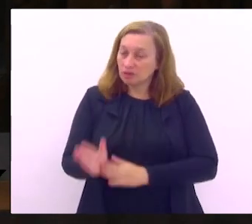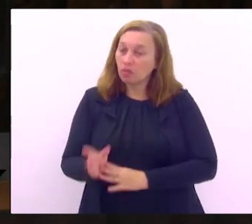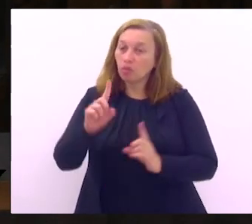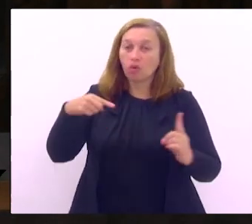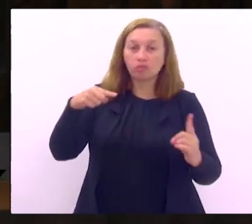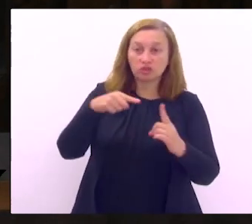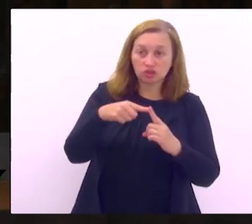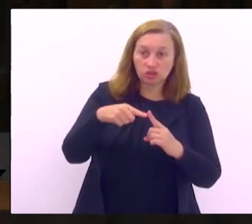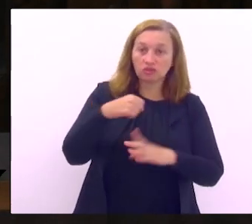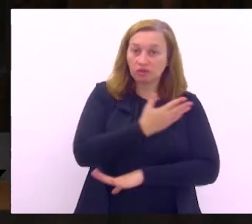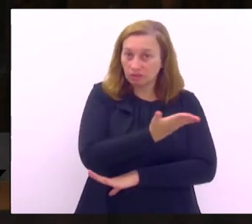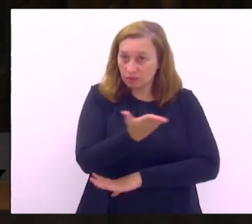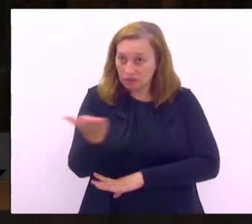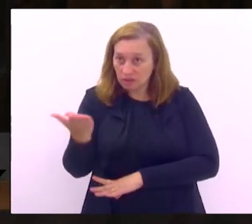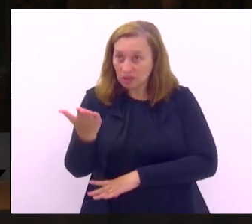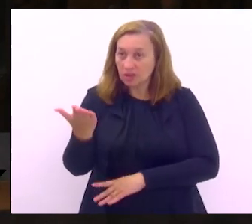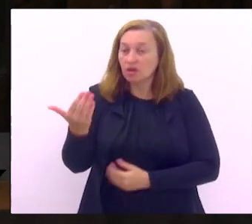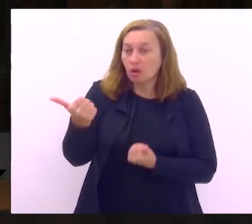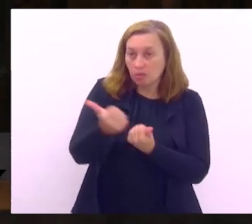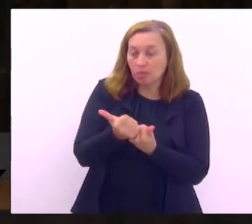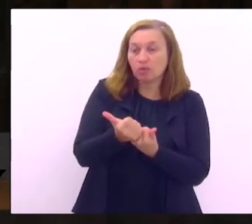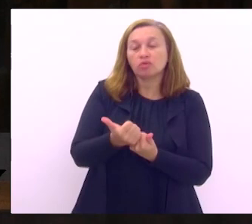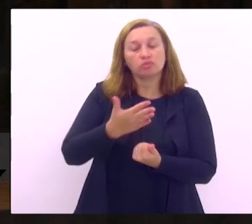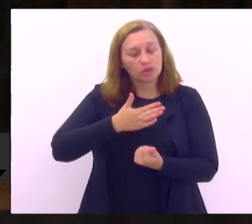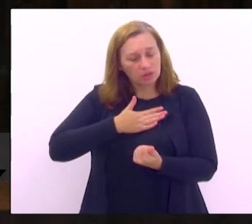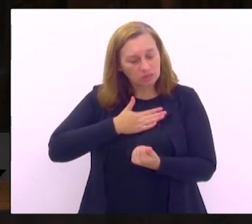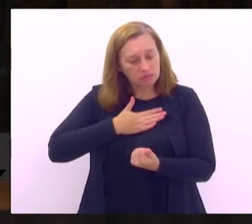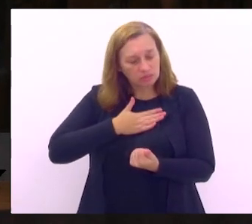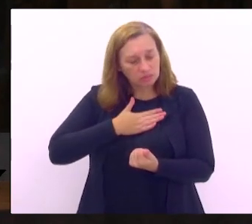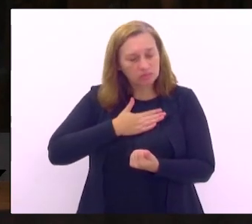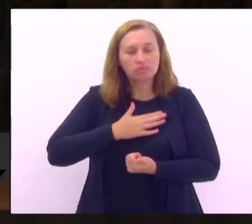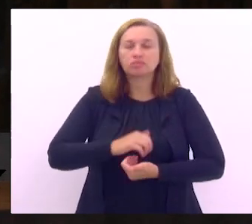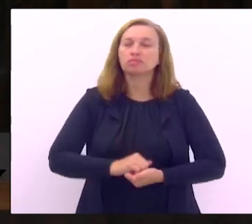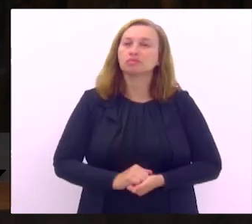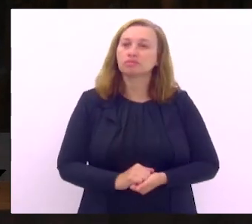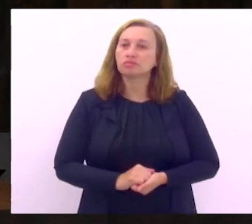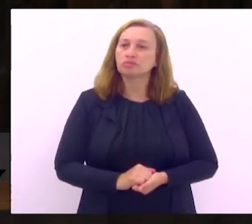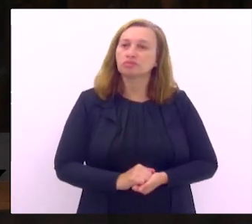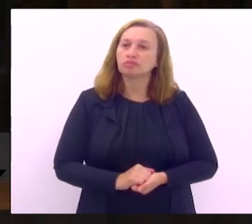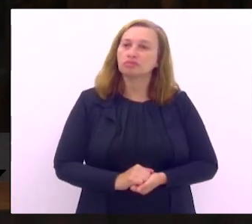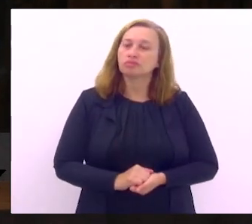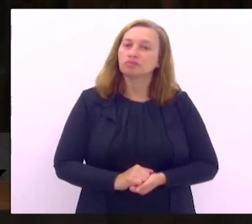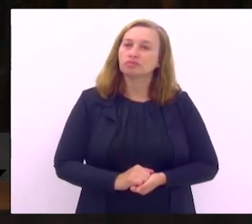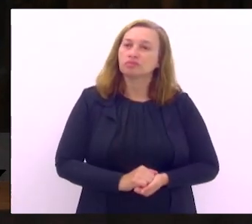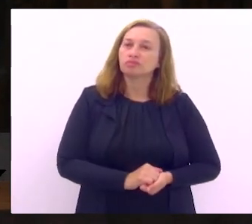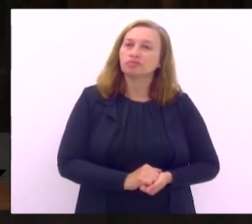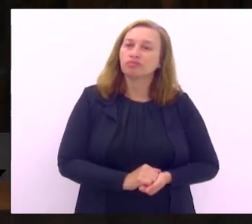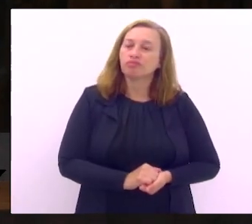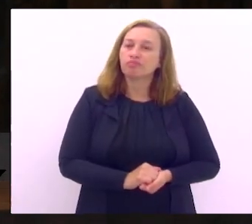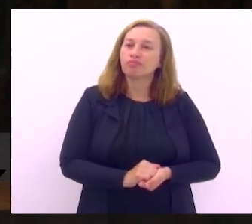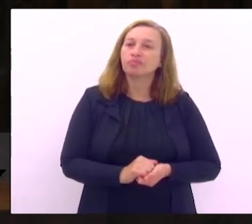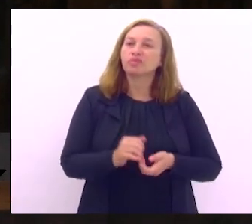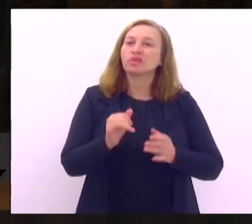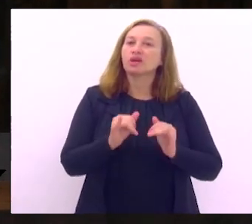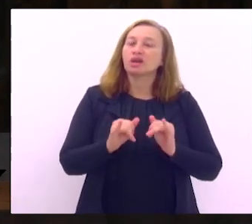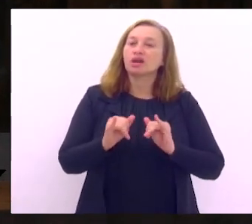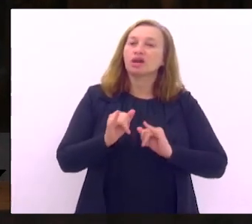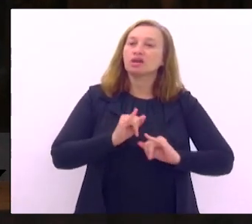senhores e senhoras contarão com o meu posicionamento em termos de trazer à luz as